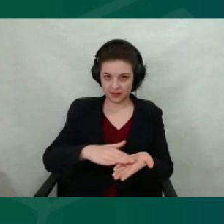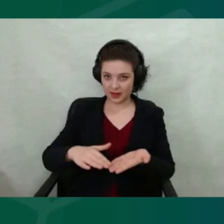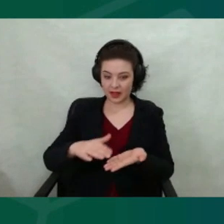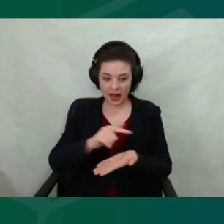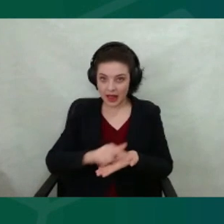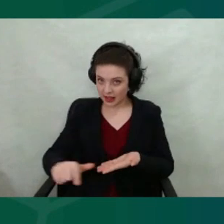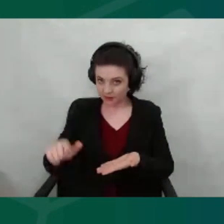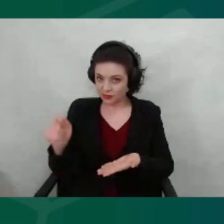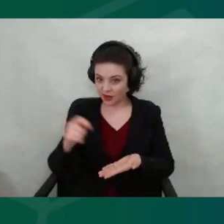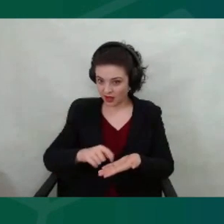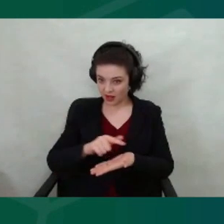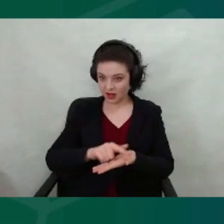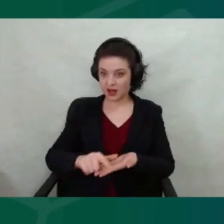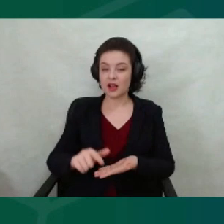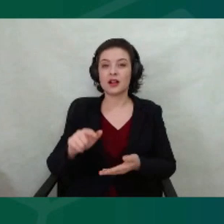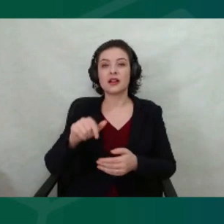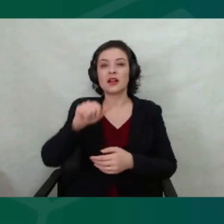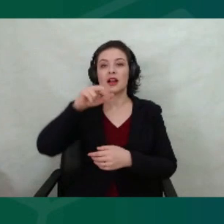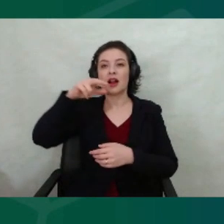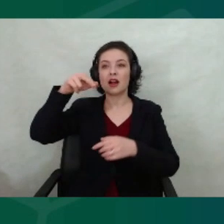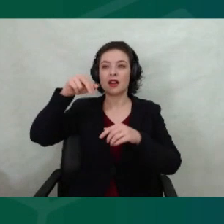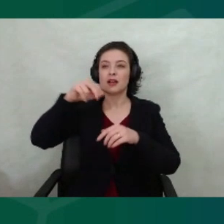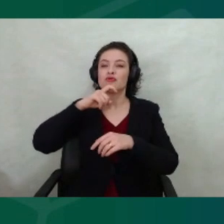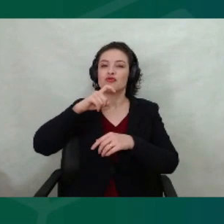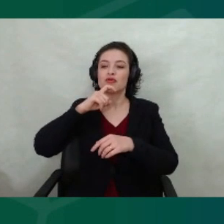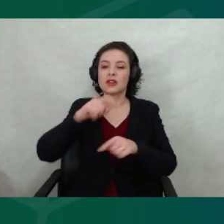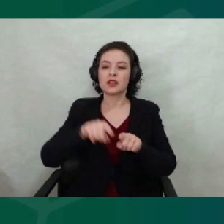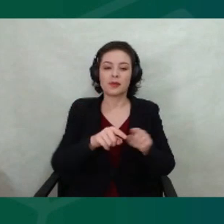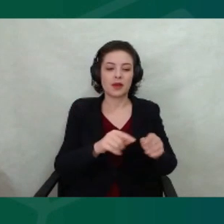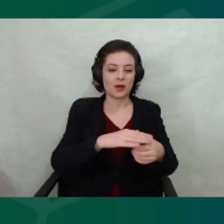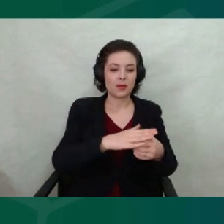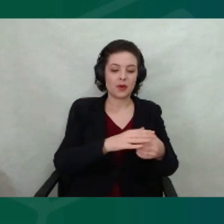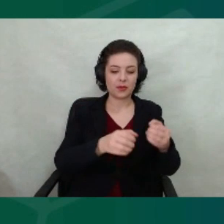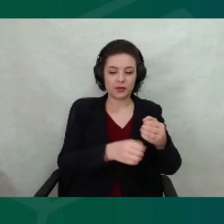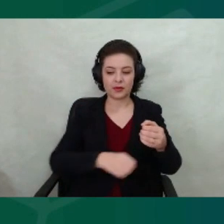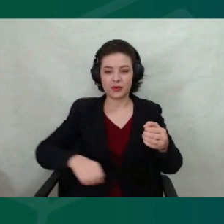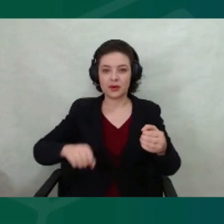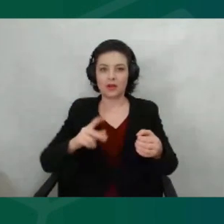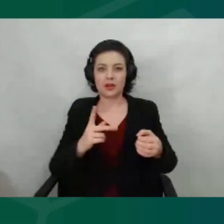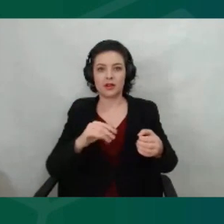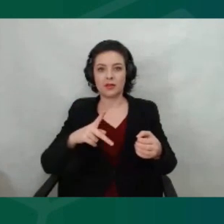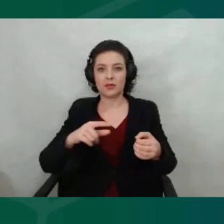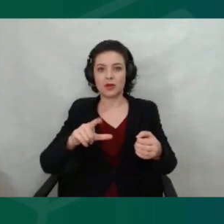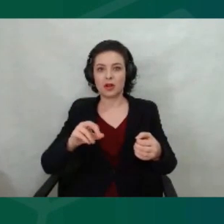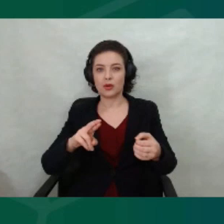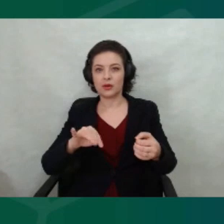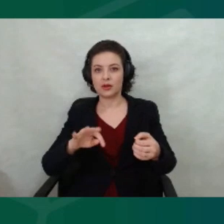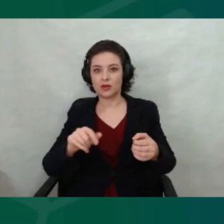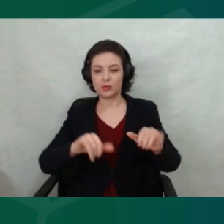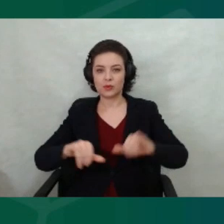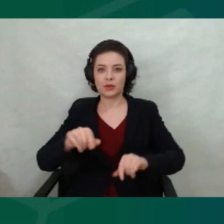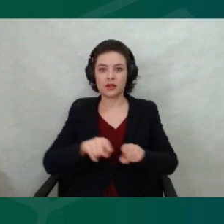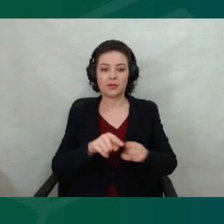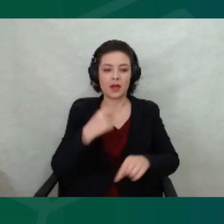desinfecção do ar-condicionado, de superfícies e tratamentos de esgoto com hipoclorito, foram coletadas amostras de PCR, então, de